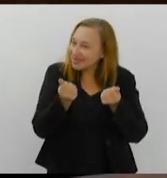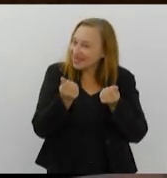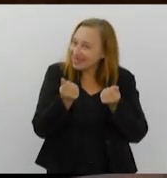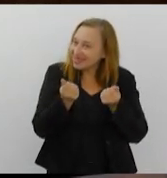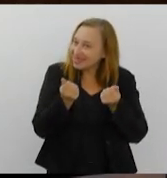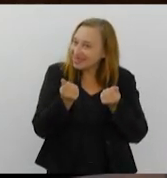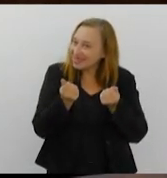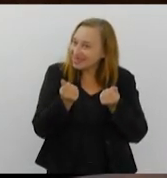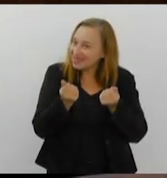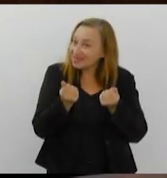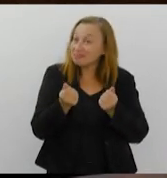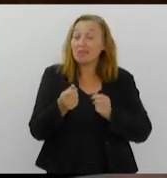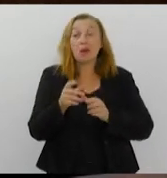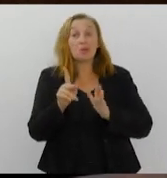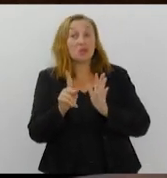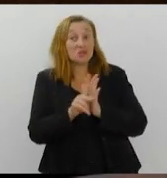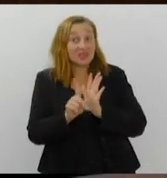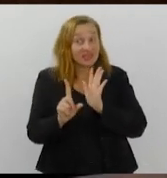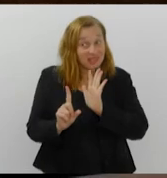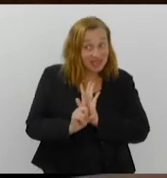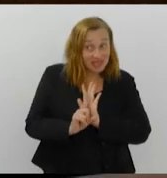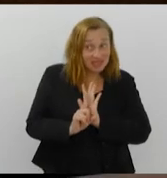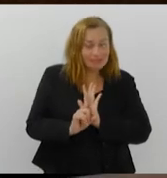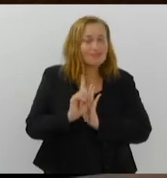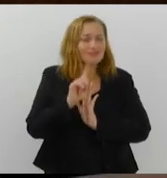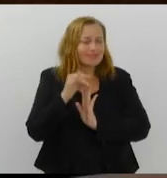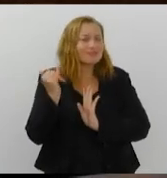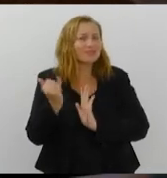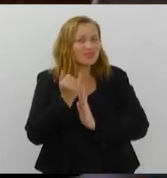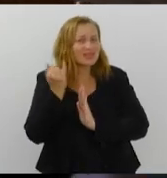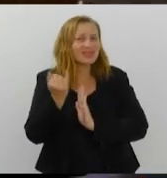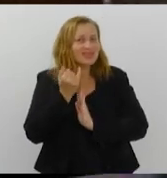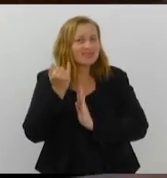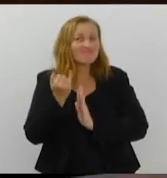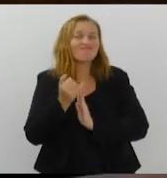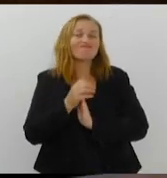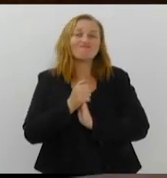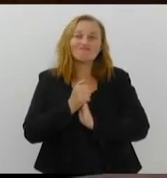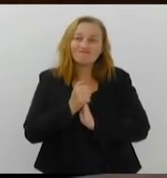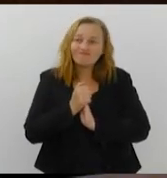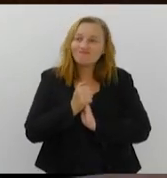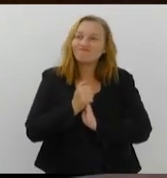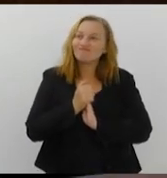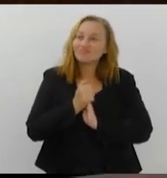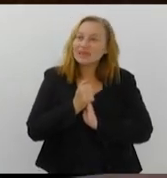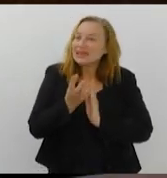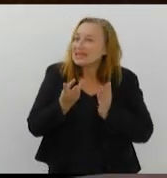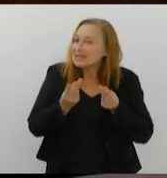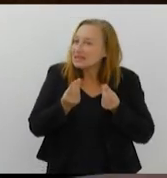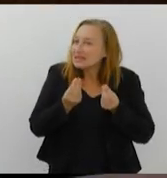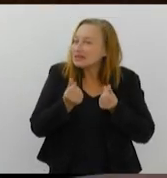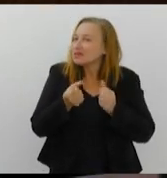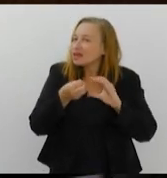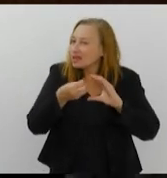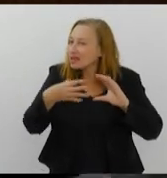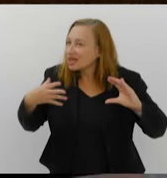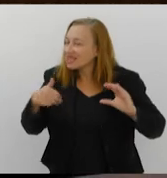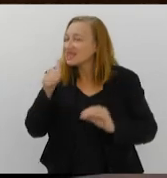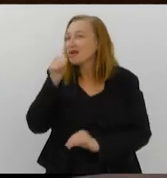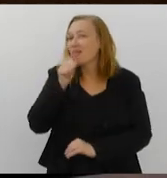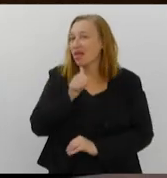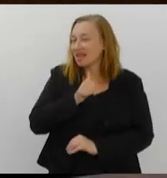ao fazer esse projeto de lei, muito importante. É a sensibilidade característica das